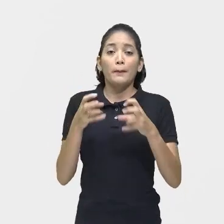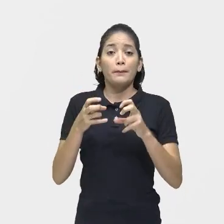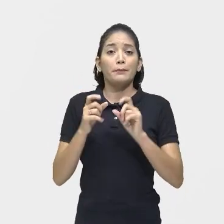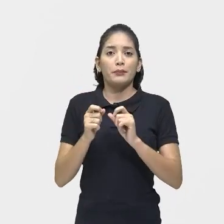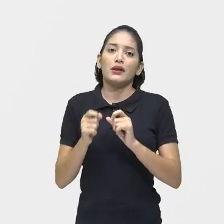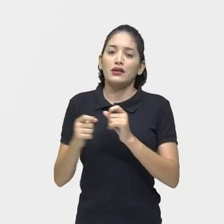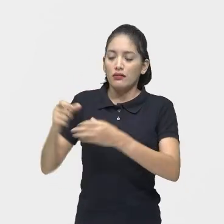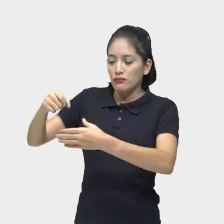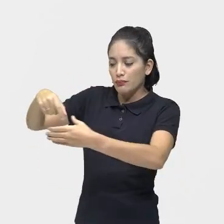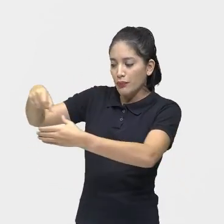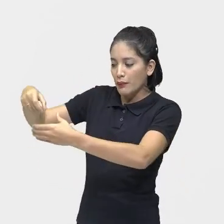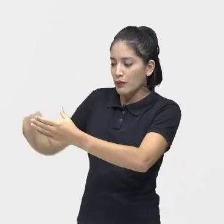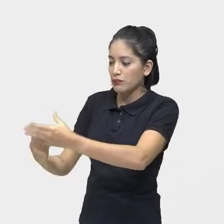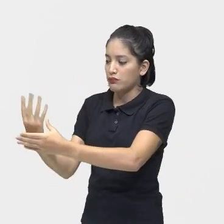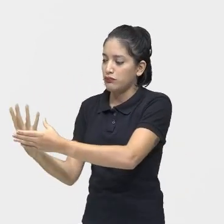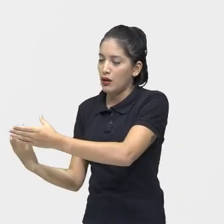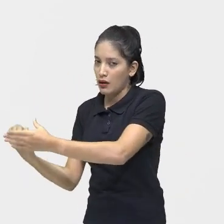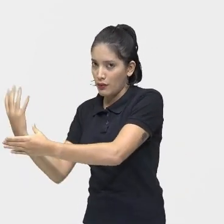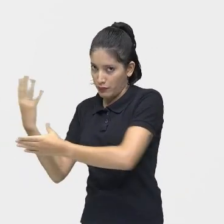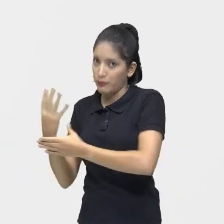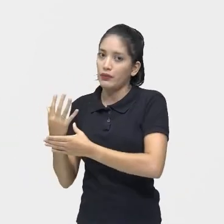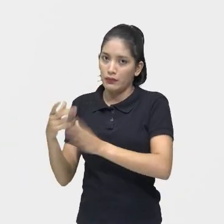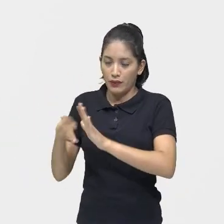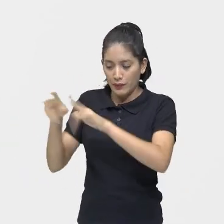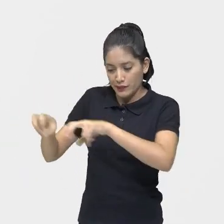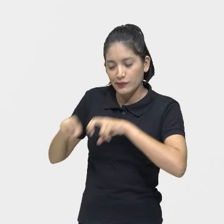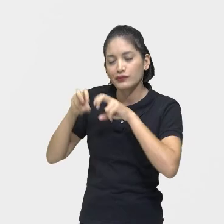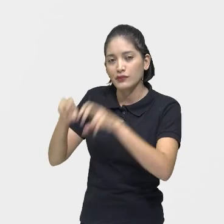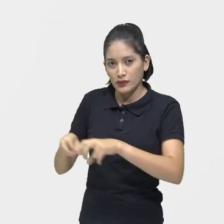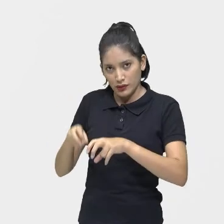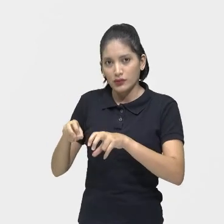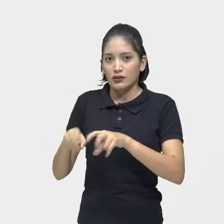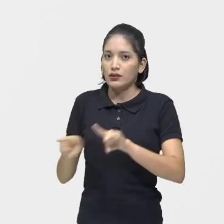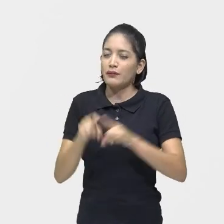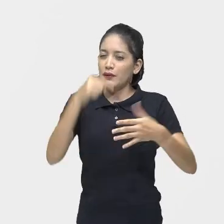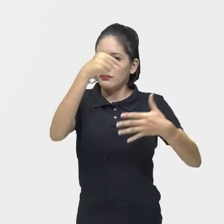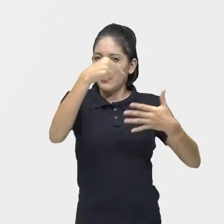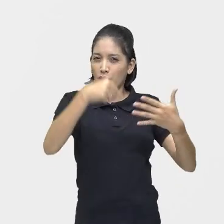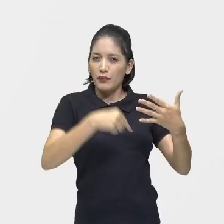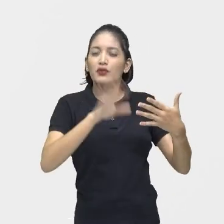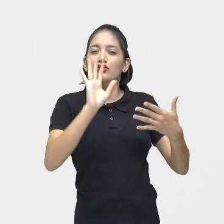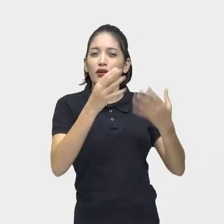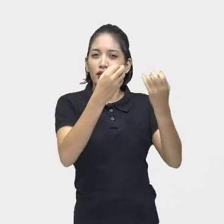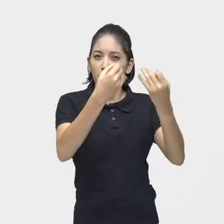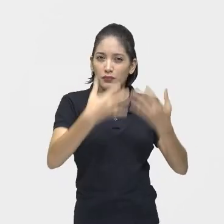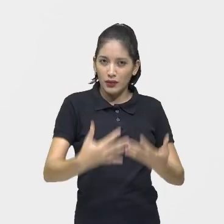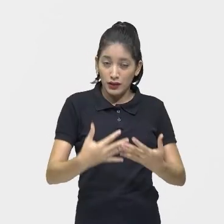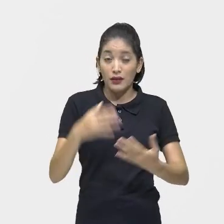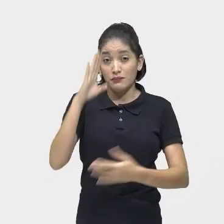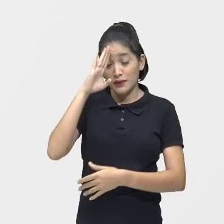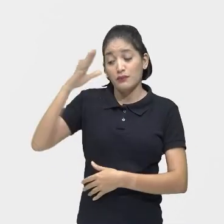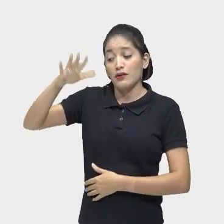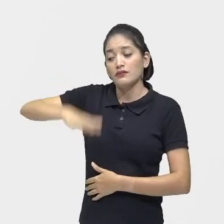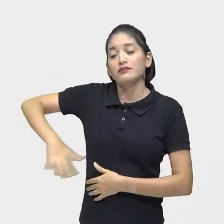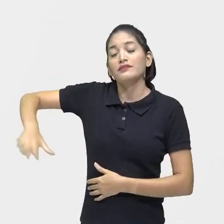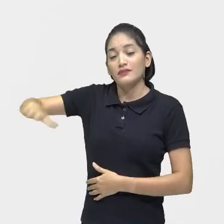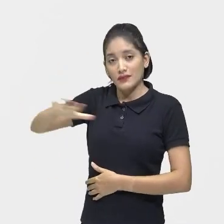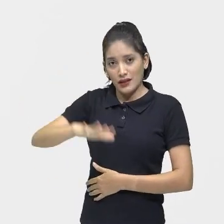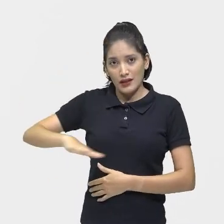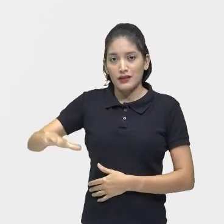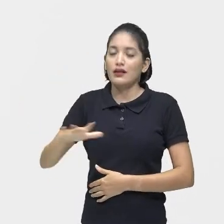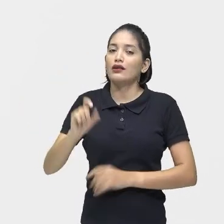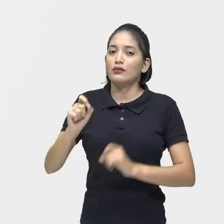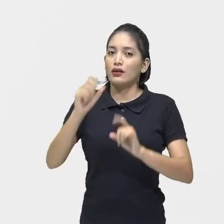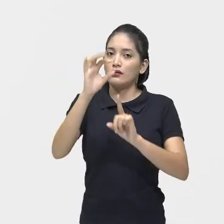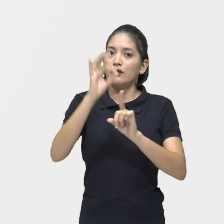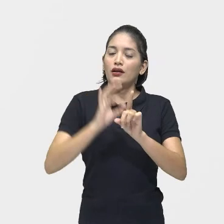o cultivo da agricultura, desses itens aí que a gente citou, principalmente nessas regiões onde as